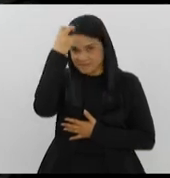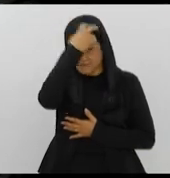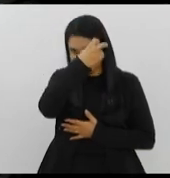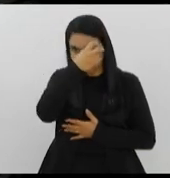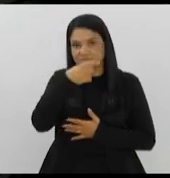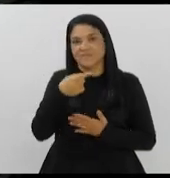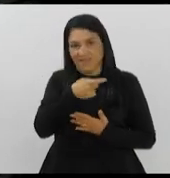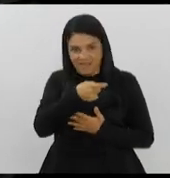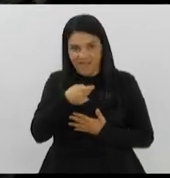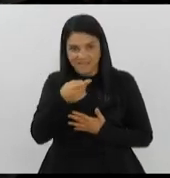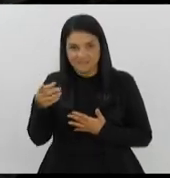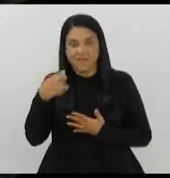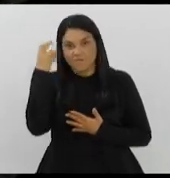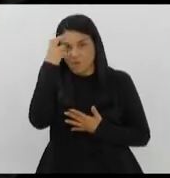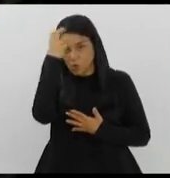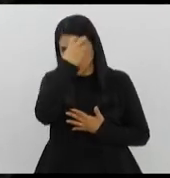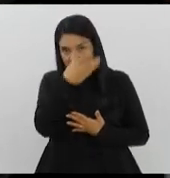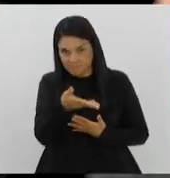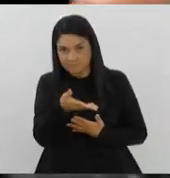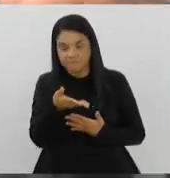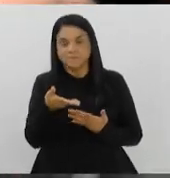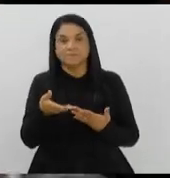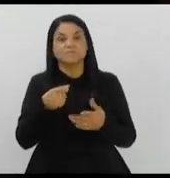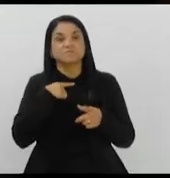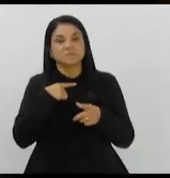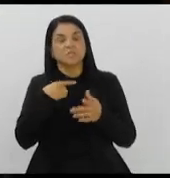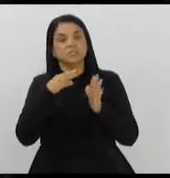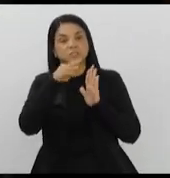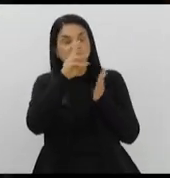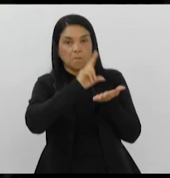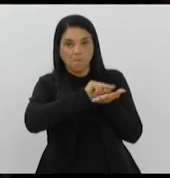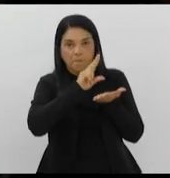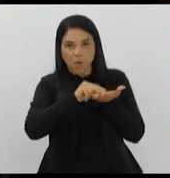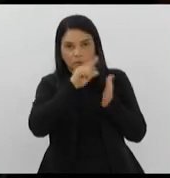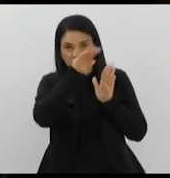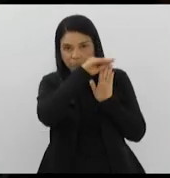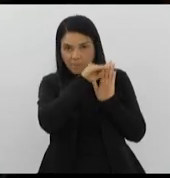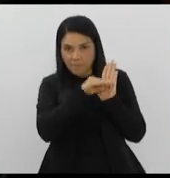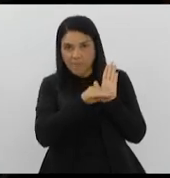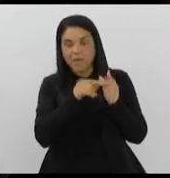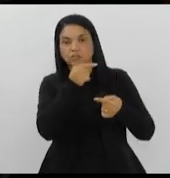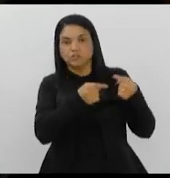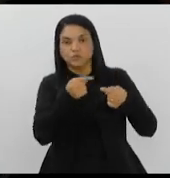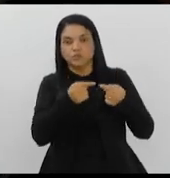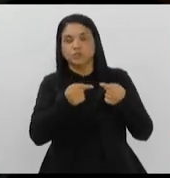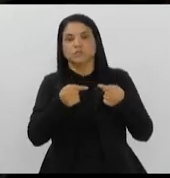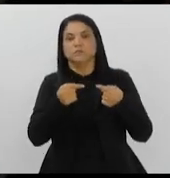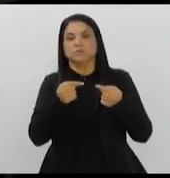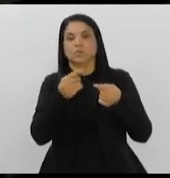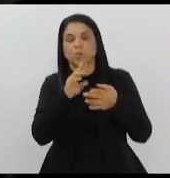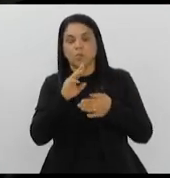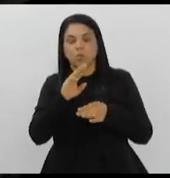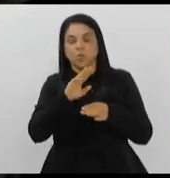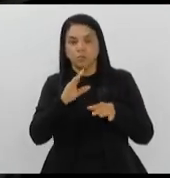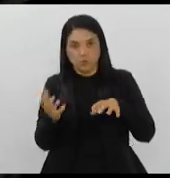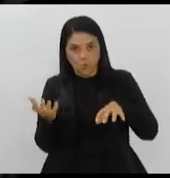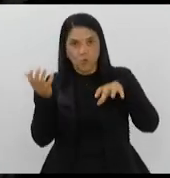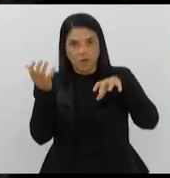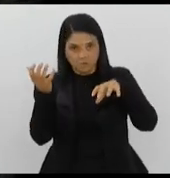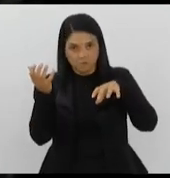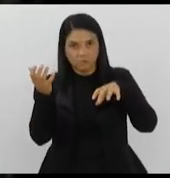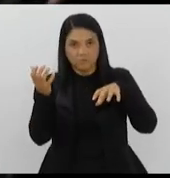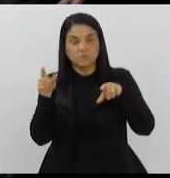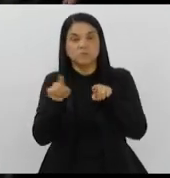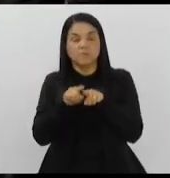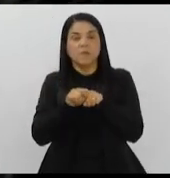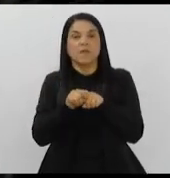jurídico no Brasil em que as pautas nacionais são, por óbvio, discutidas no Congresso Nacional, as pautas locais são discutidas nas